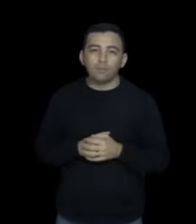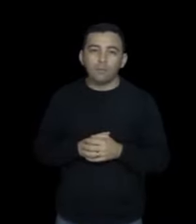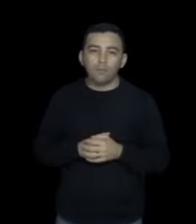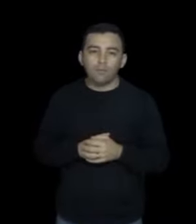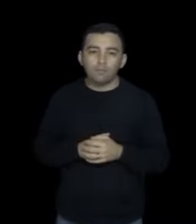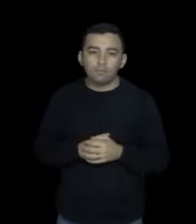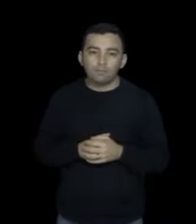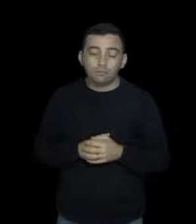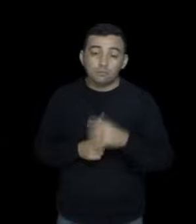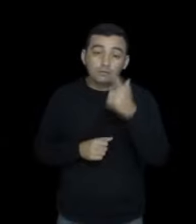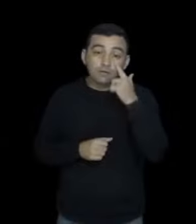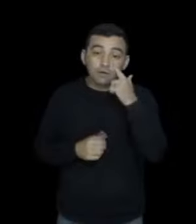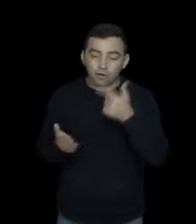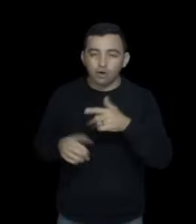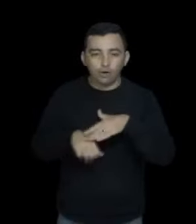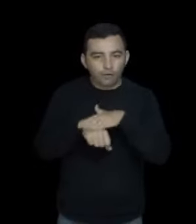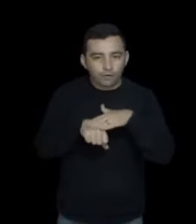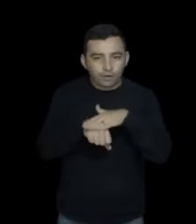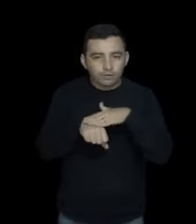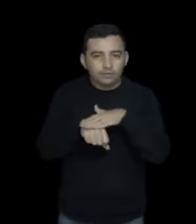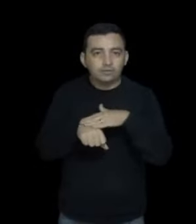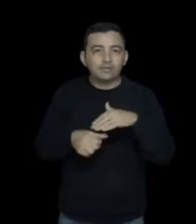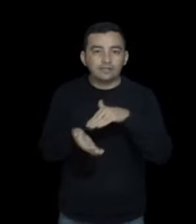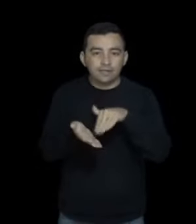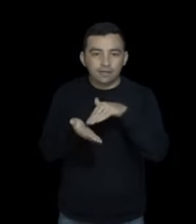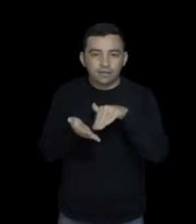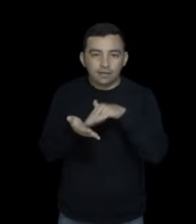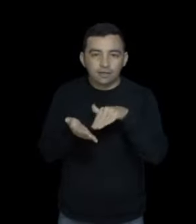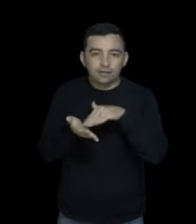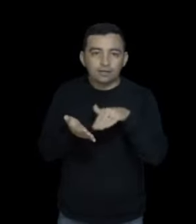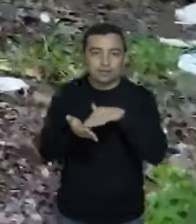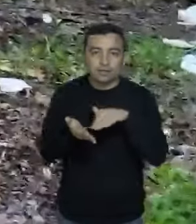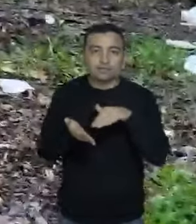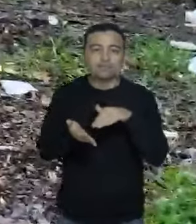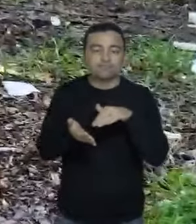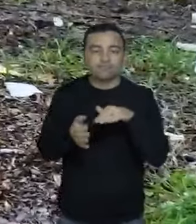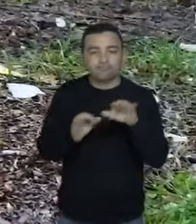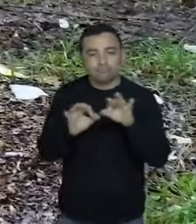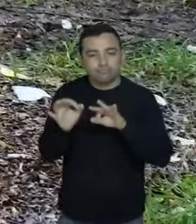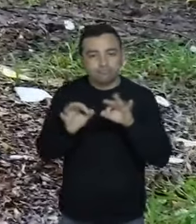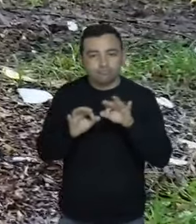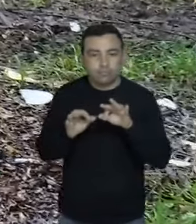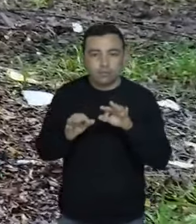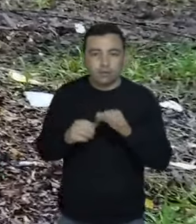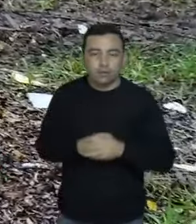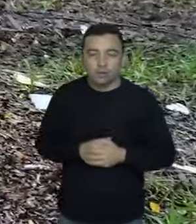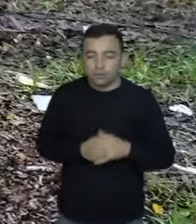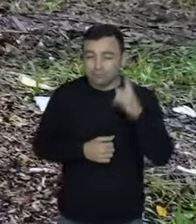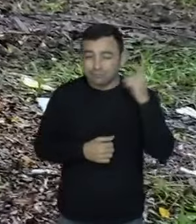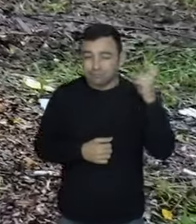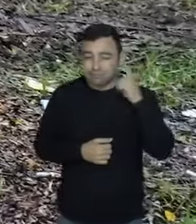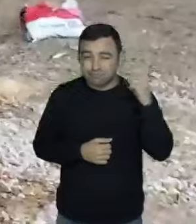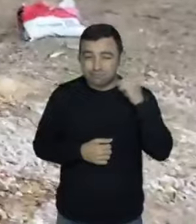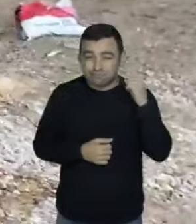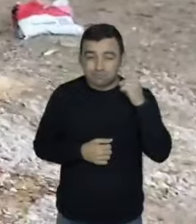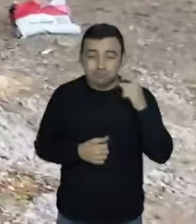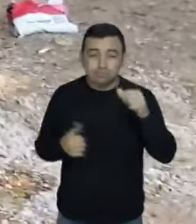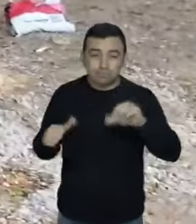somos nós conversando na secretaria e esse é o barulho da brincadeira do lado da secretaria